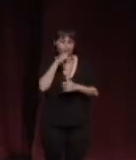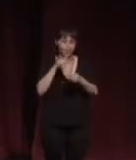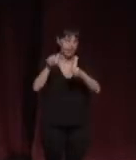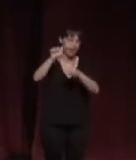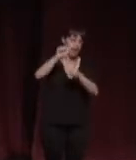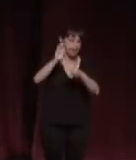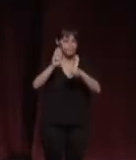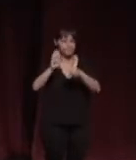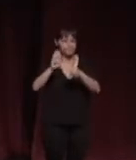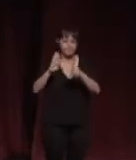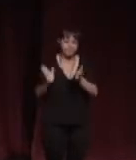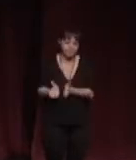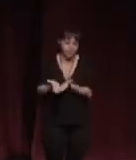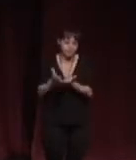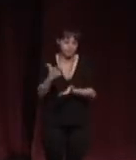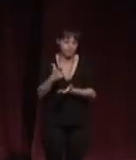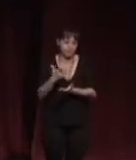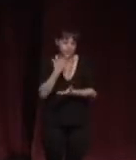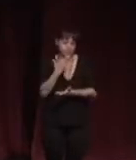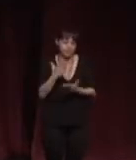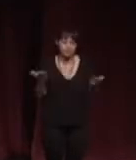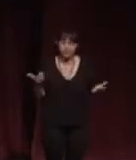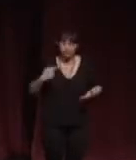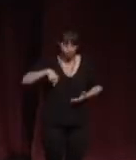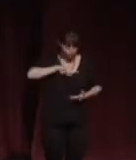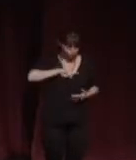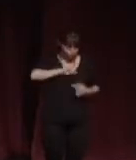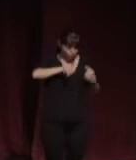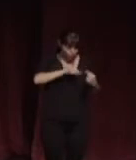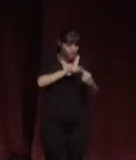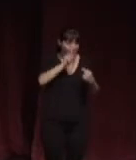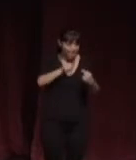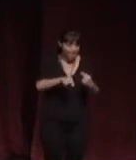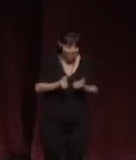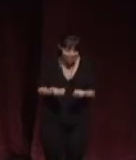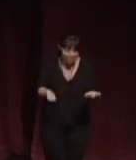seja, não estamos cumprindo nossa missão.